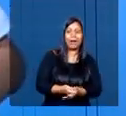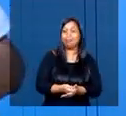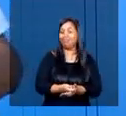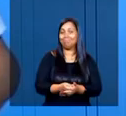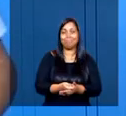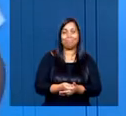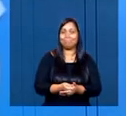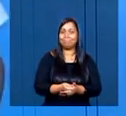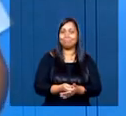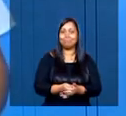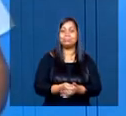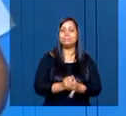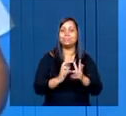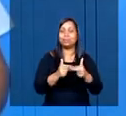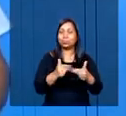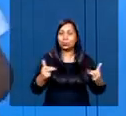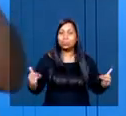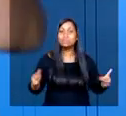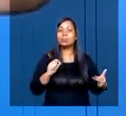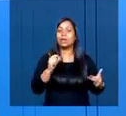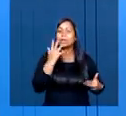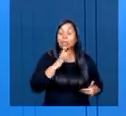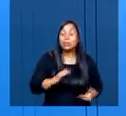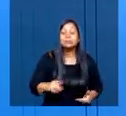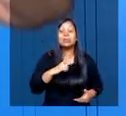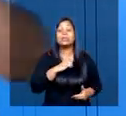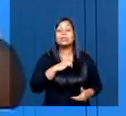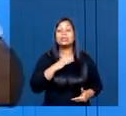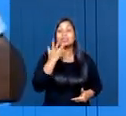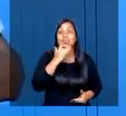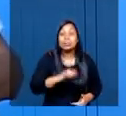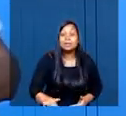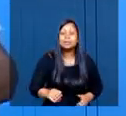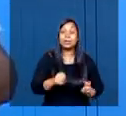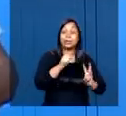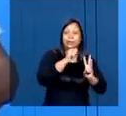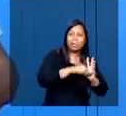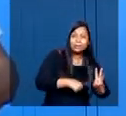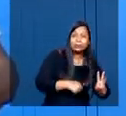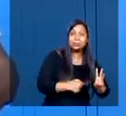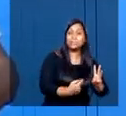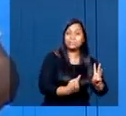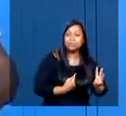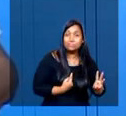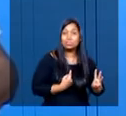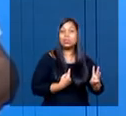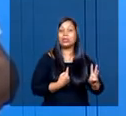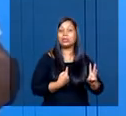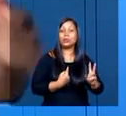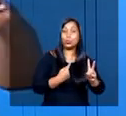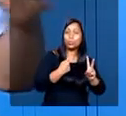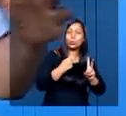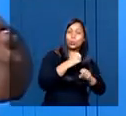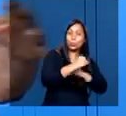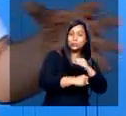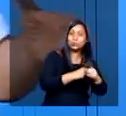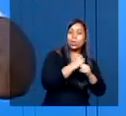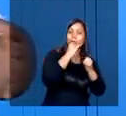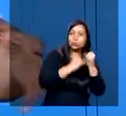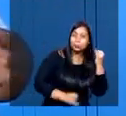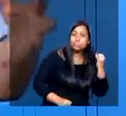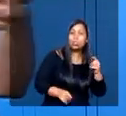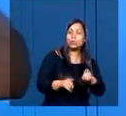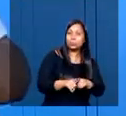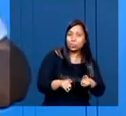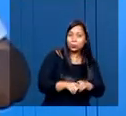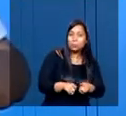essa gama que é necessária para aquela criança. A gente tem criança que chegou desde 3 meses, né, que chegou com 2 anos e meio, né, nessa